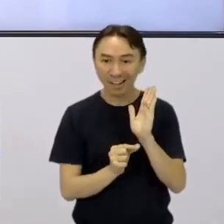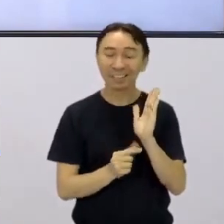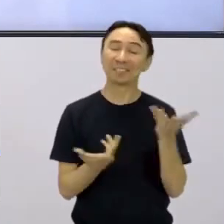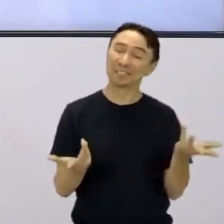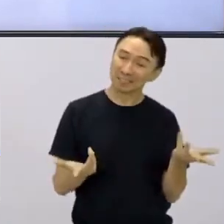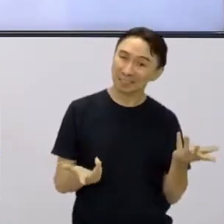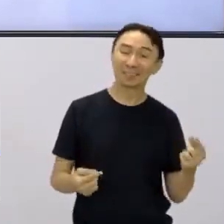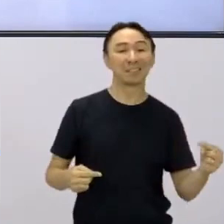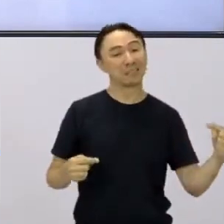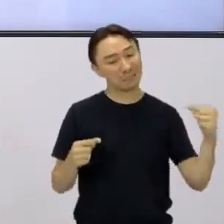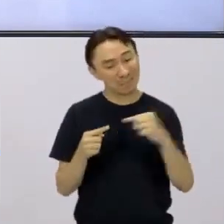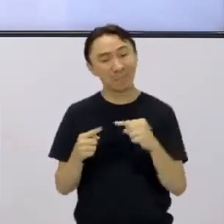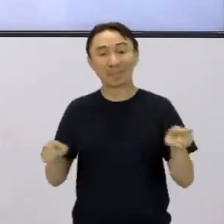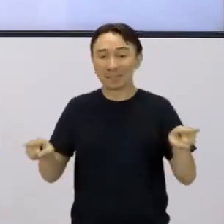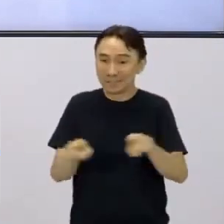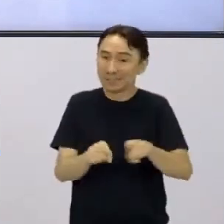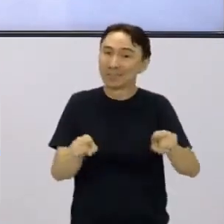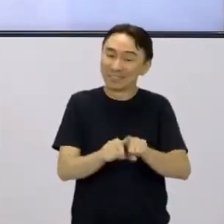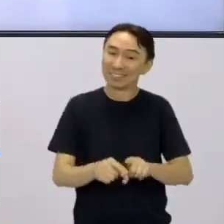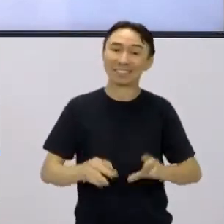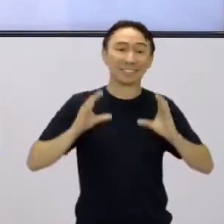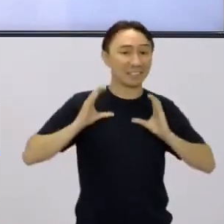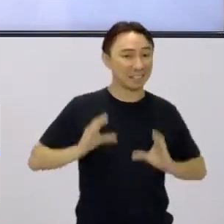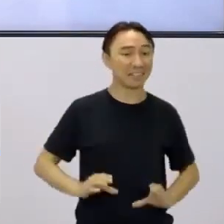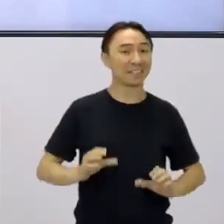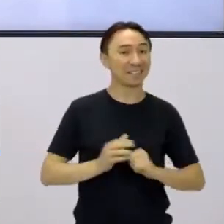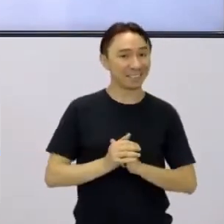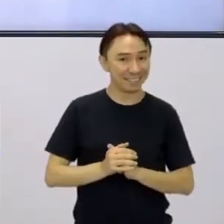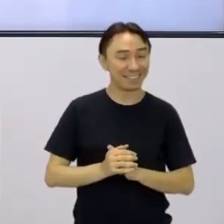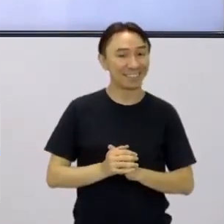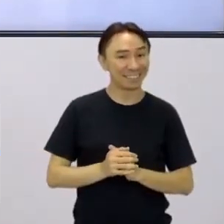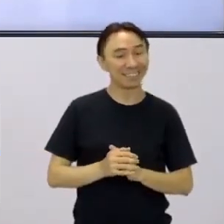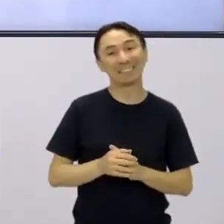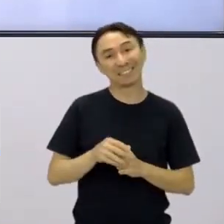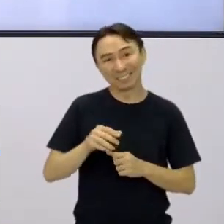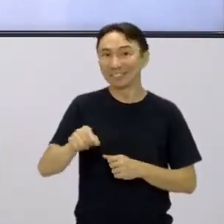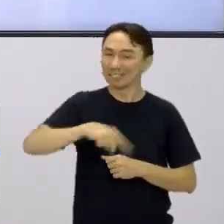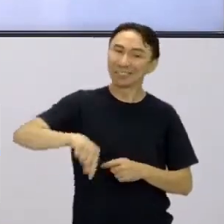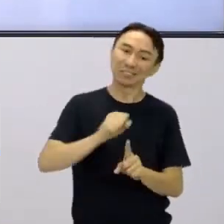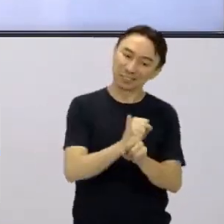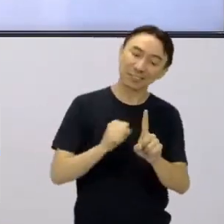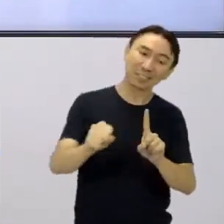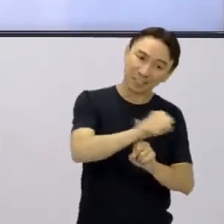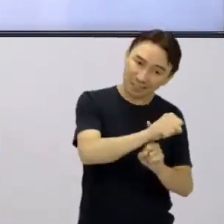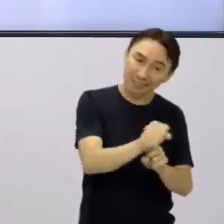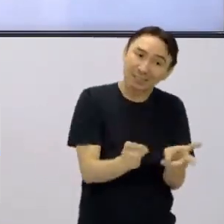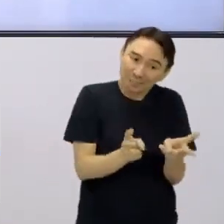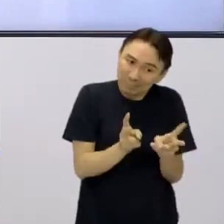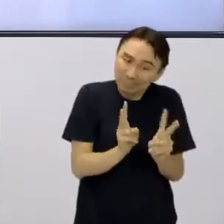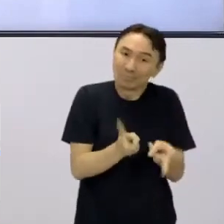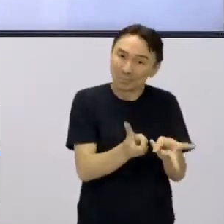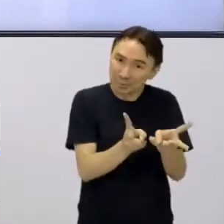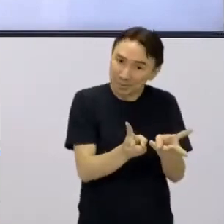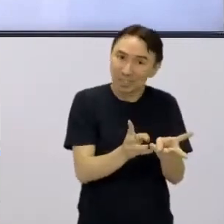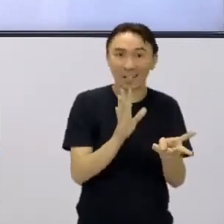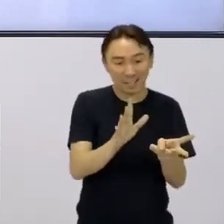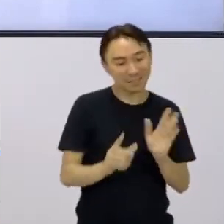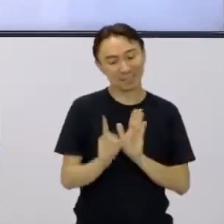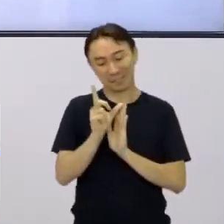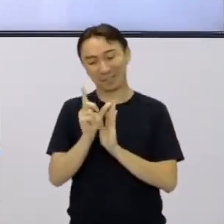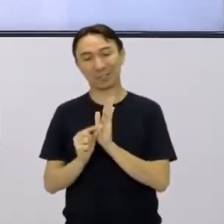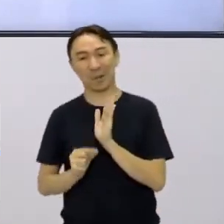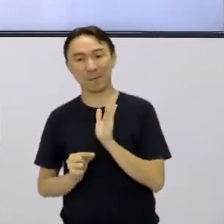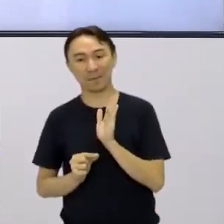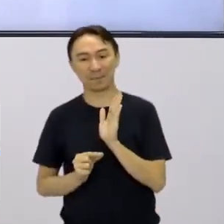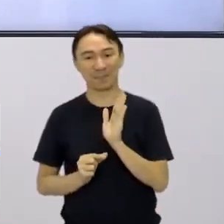essas outras áreas onde a gente está vivendo em sociedade, só que num formato diferente. E para a gente começar, né, a gente vai